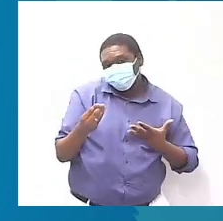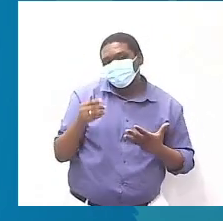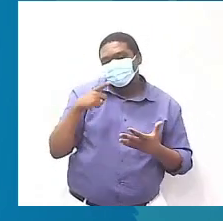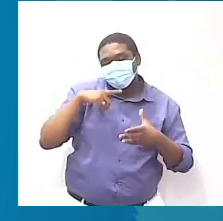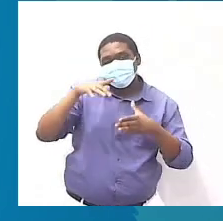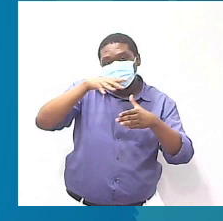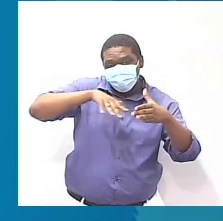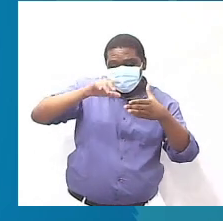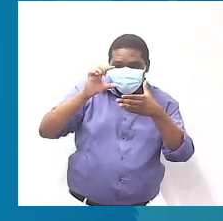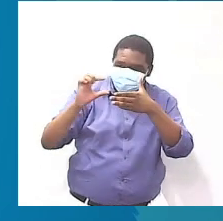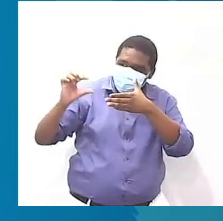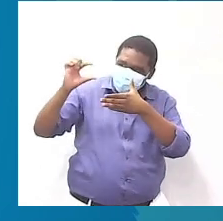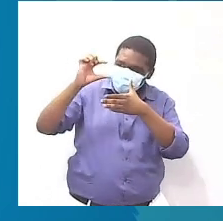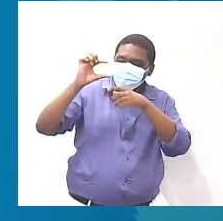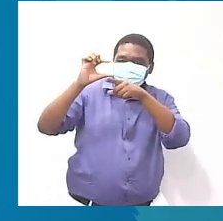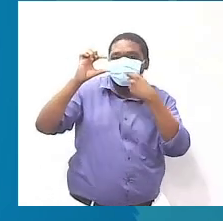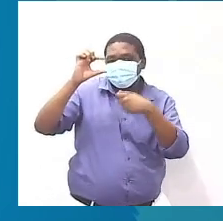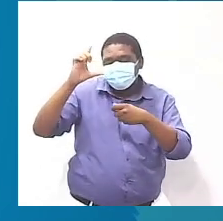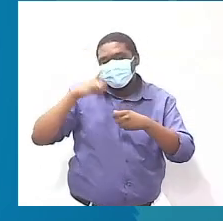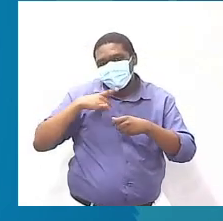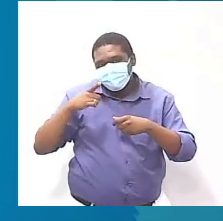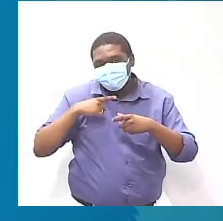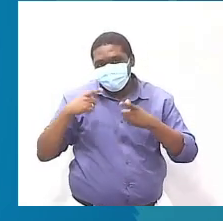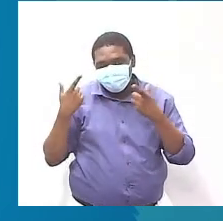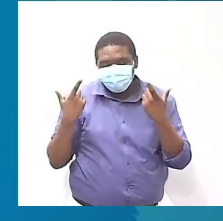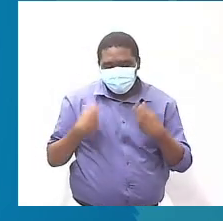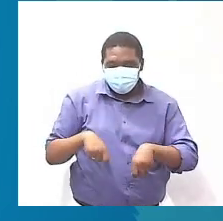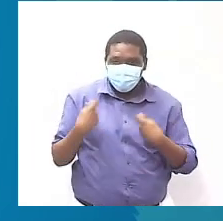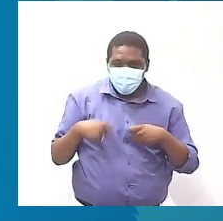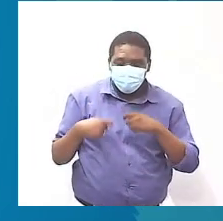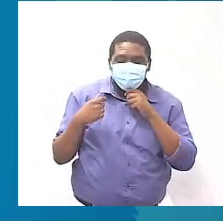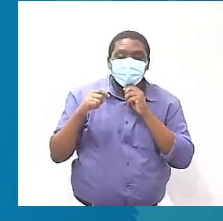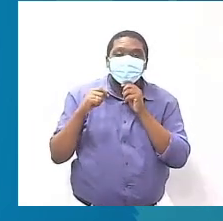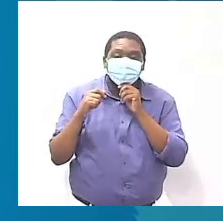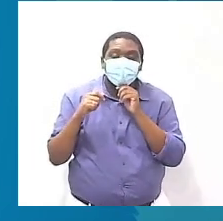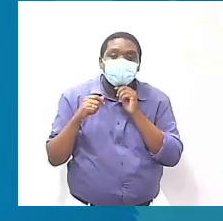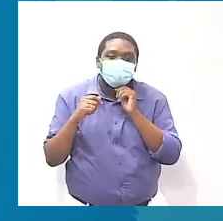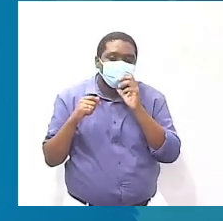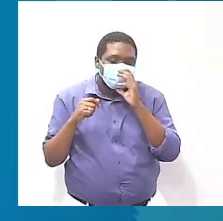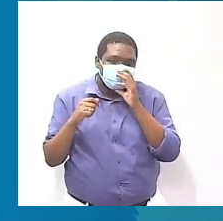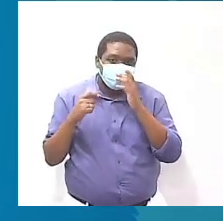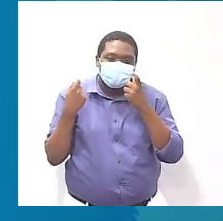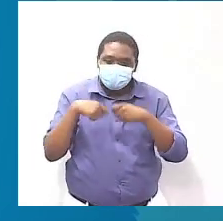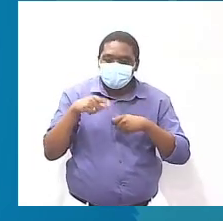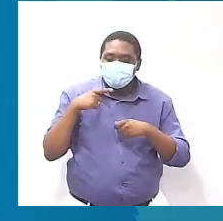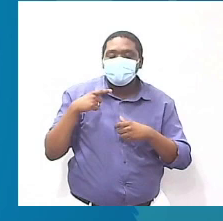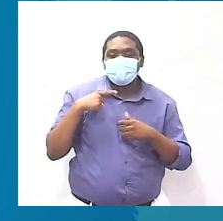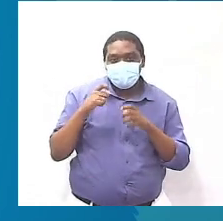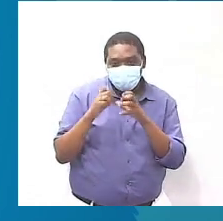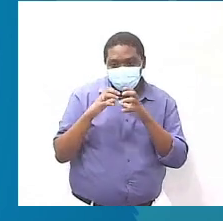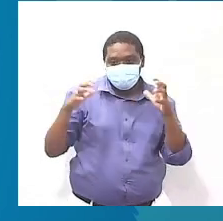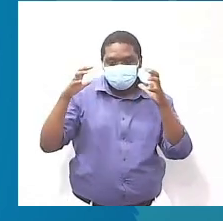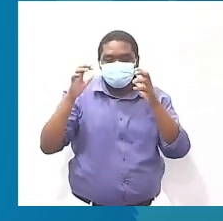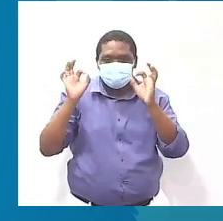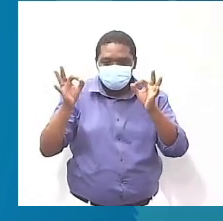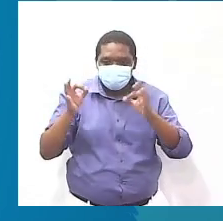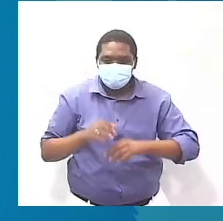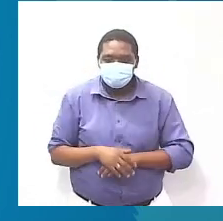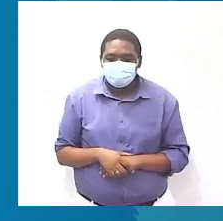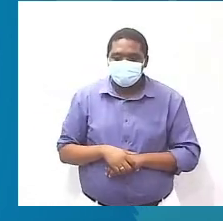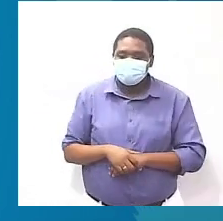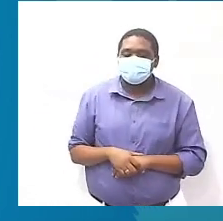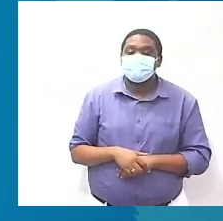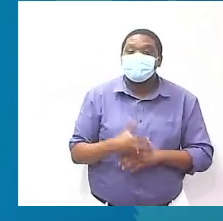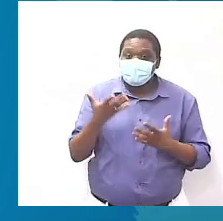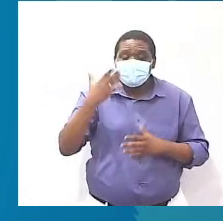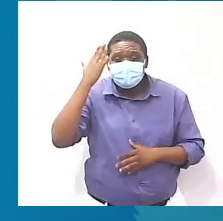espaço, né, para líquido principalmente, para que ele possa ter o espaço de dilatação. Fechou? Então vem comigo.